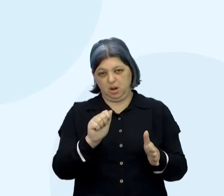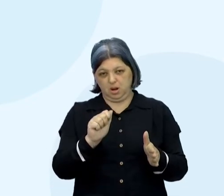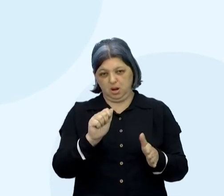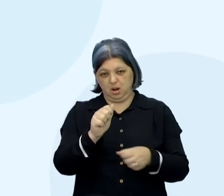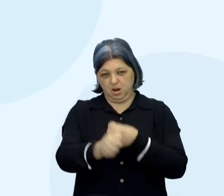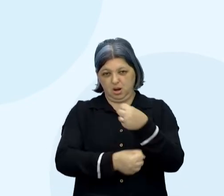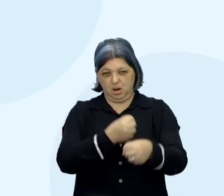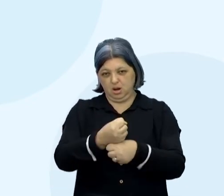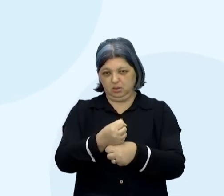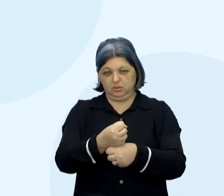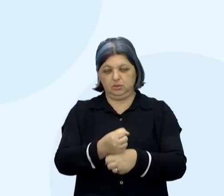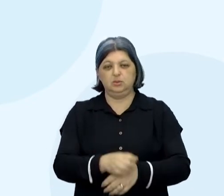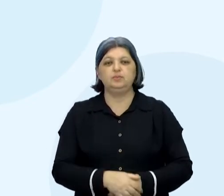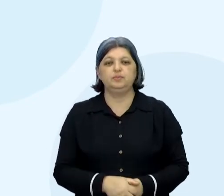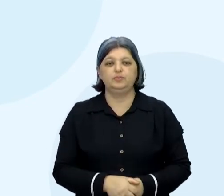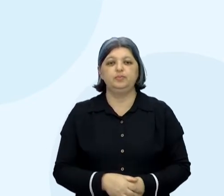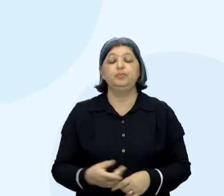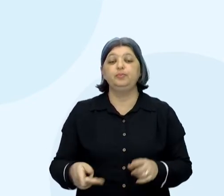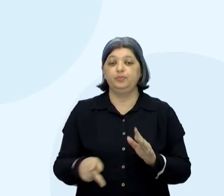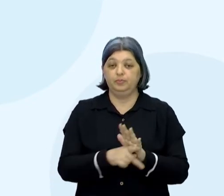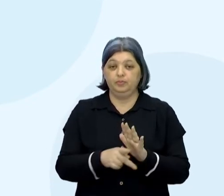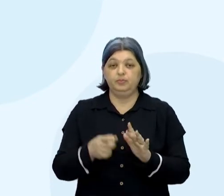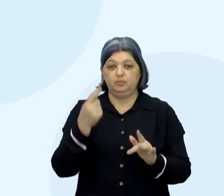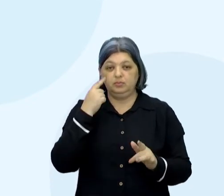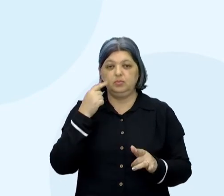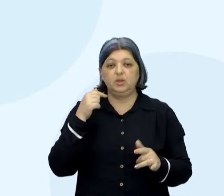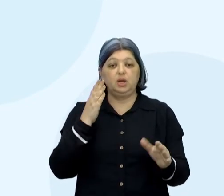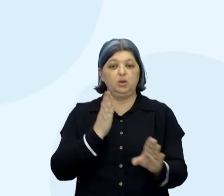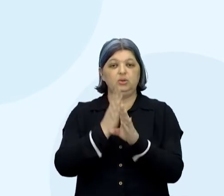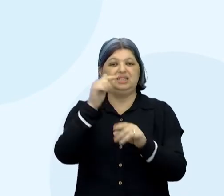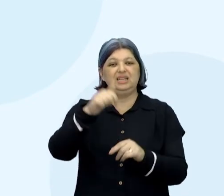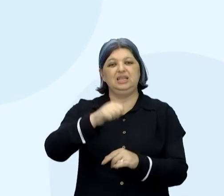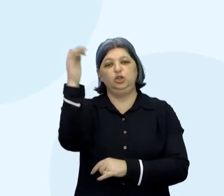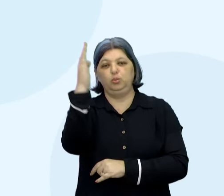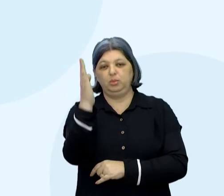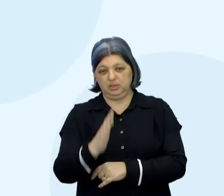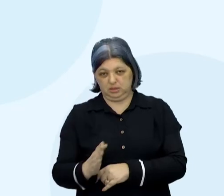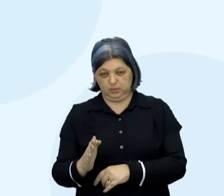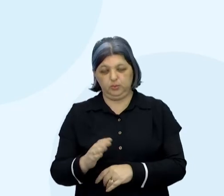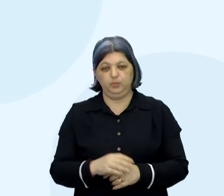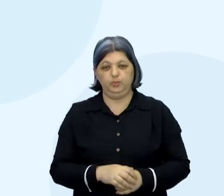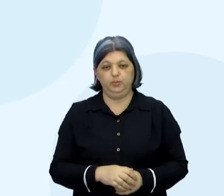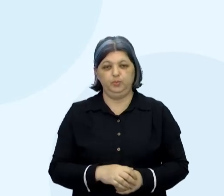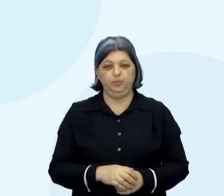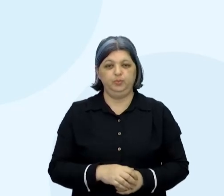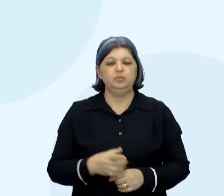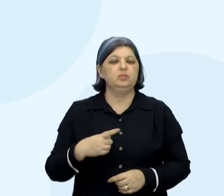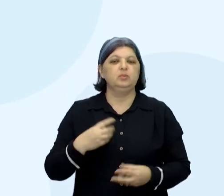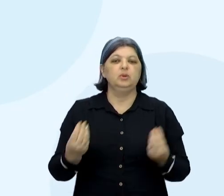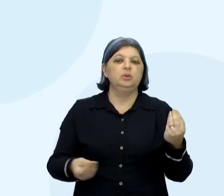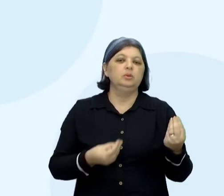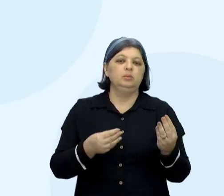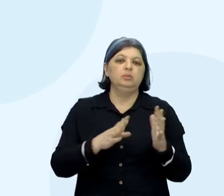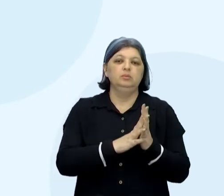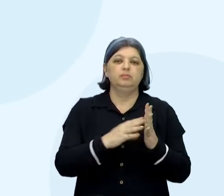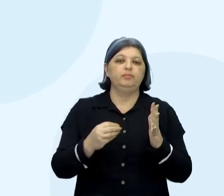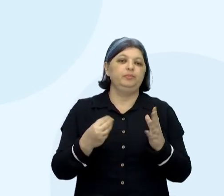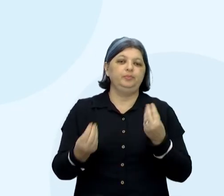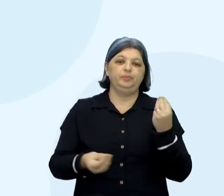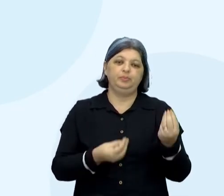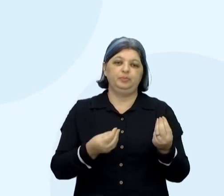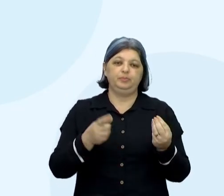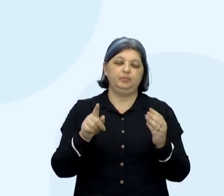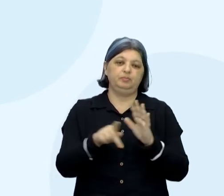Luzia, ela foi encontrada aqui no Brasil. E aqui nós temos uma réplica, né, de como é que seria